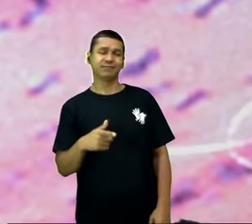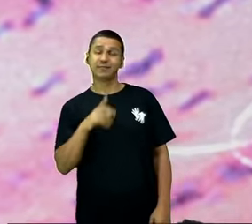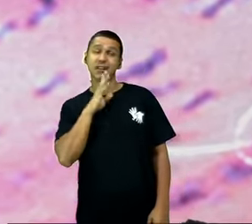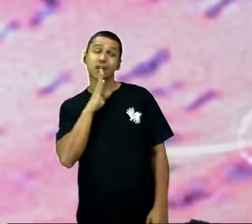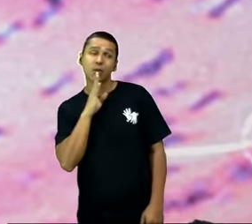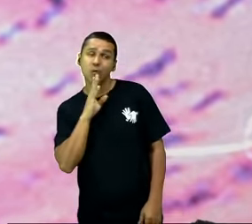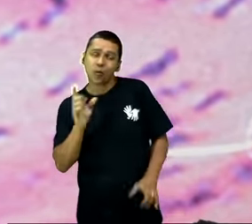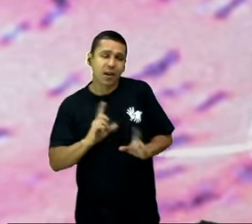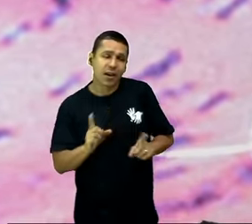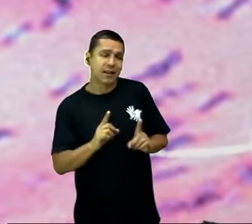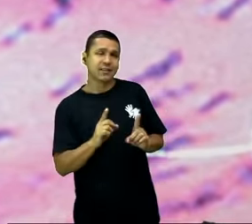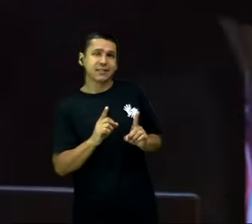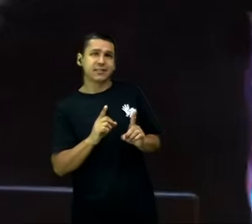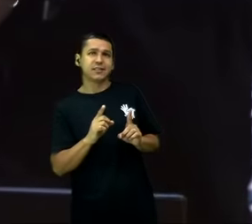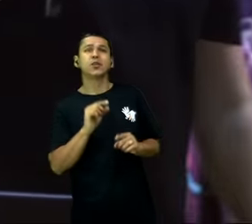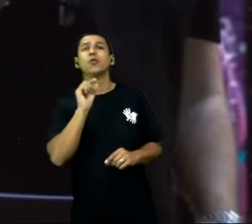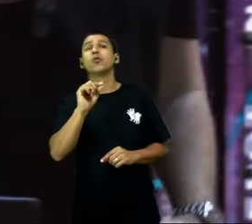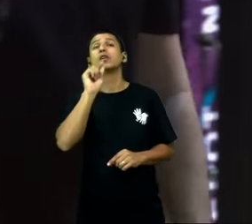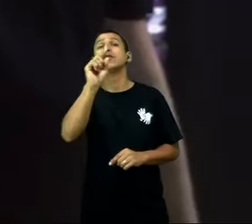espírito. Pega essa aí e dorme com essa, vai.